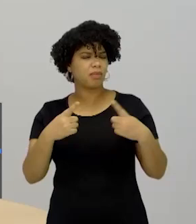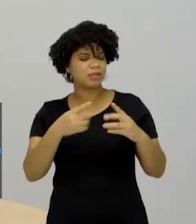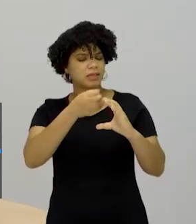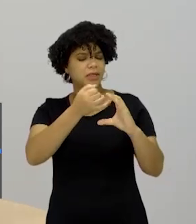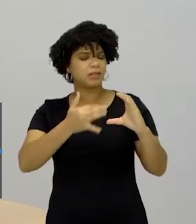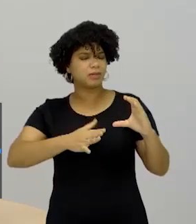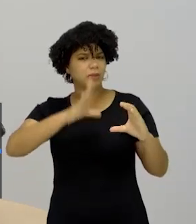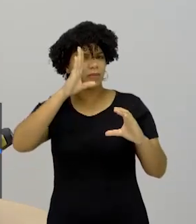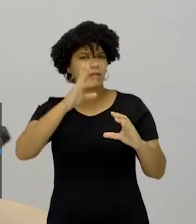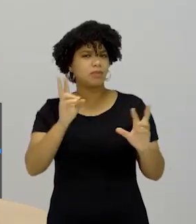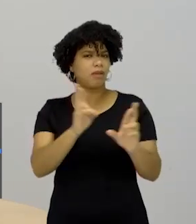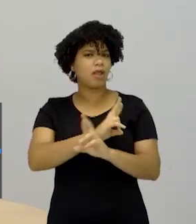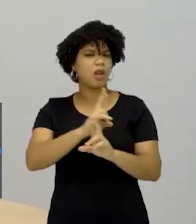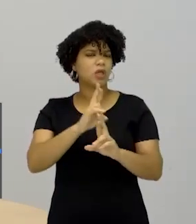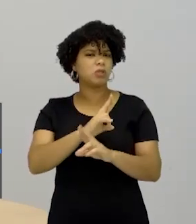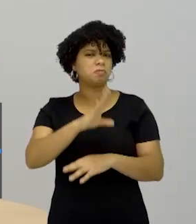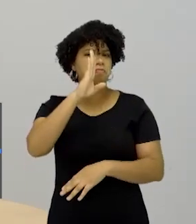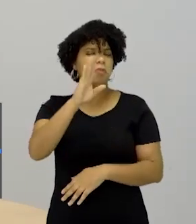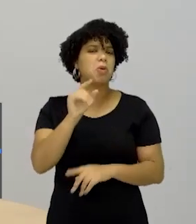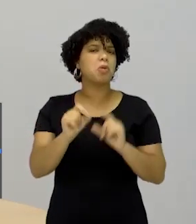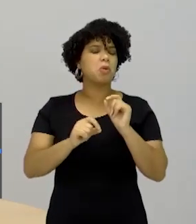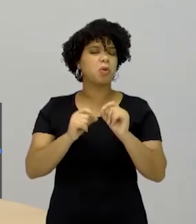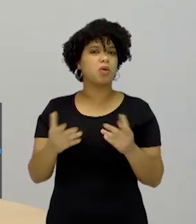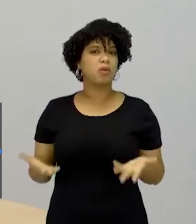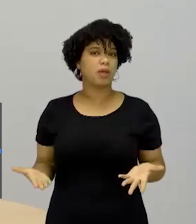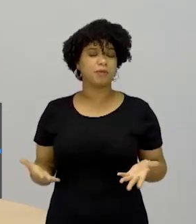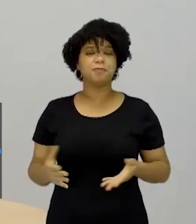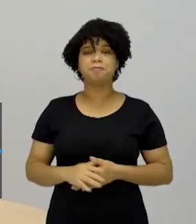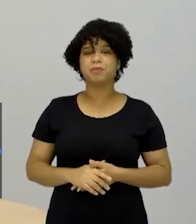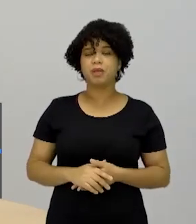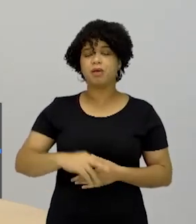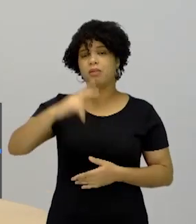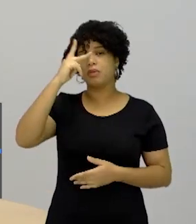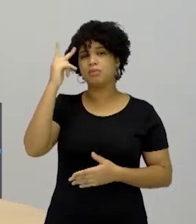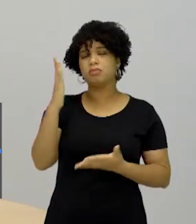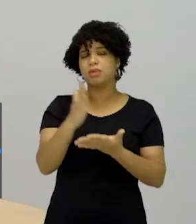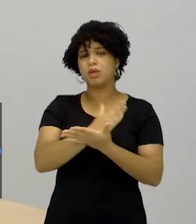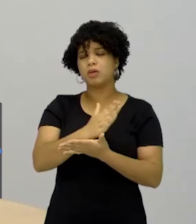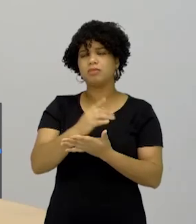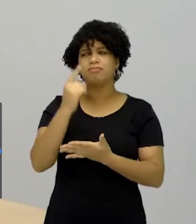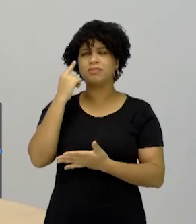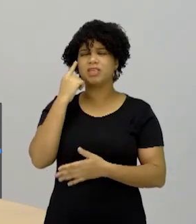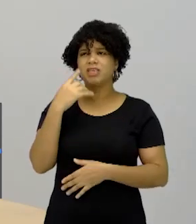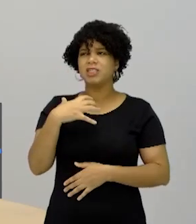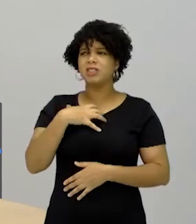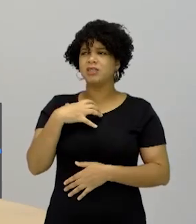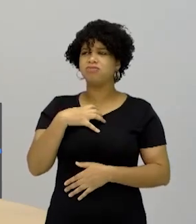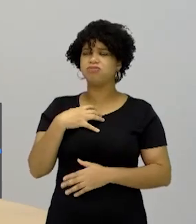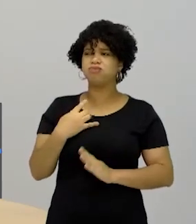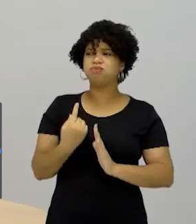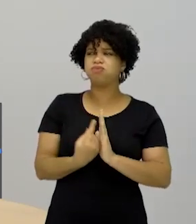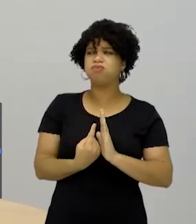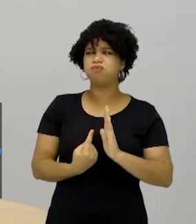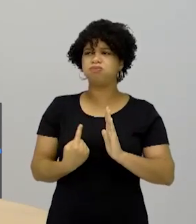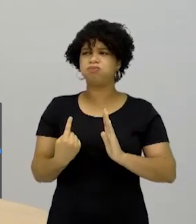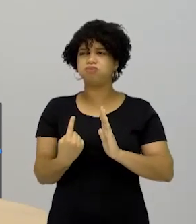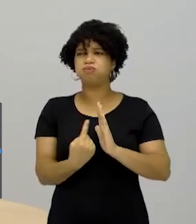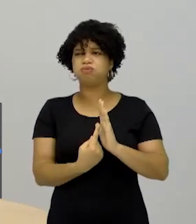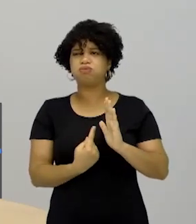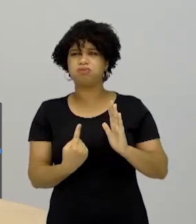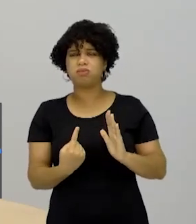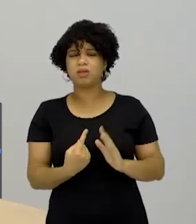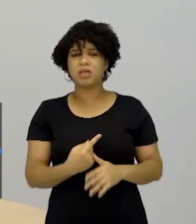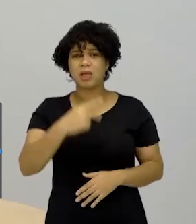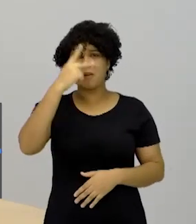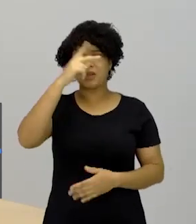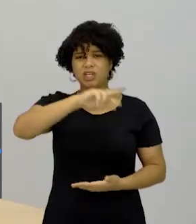relações citadas? Muitas pessoas discorrem sobre a solidão que sentem mesmo estando cercadas de pessoas em